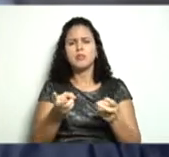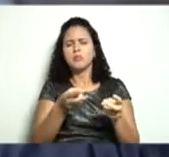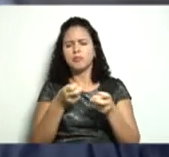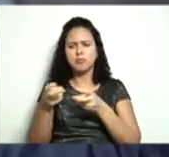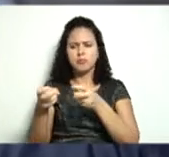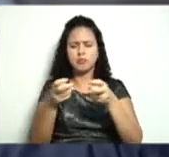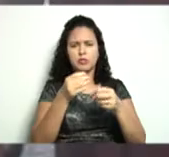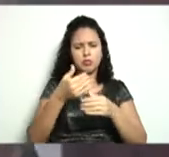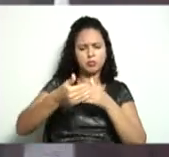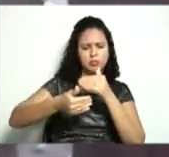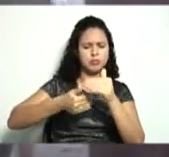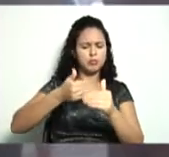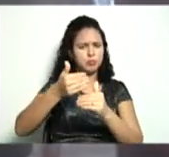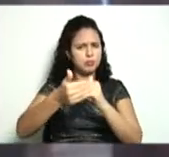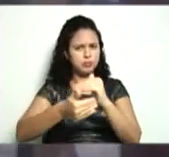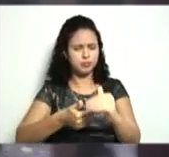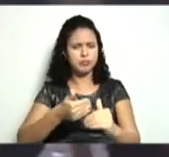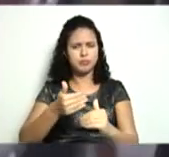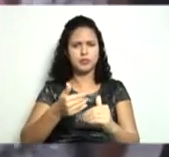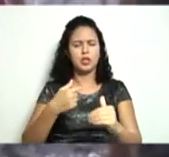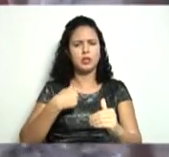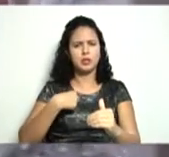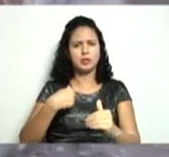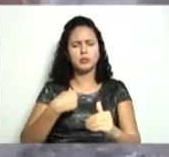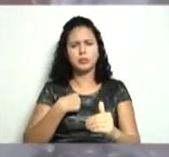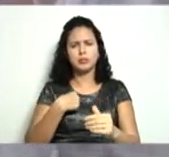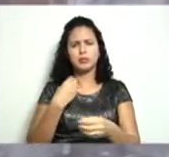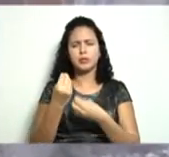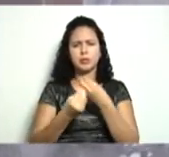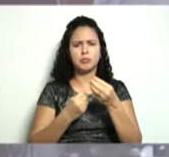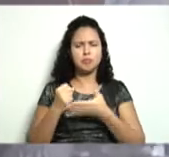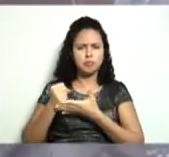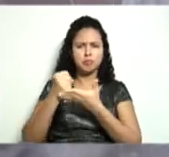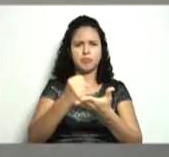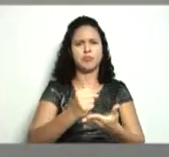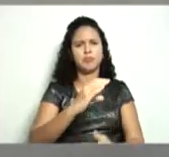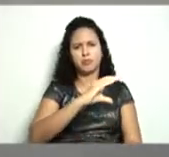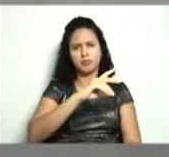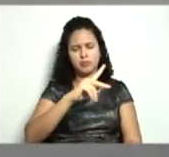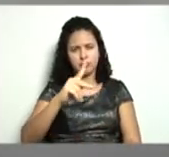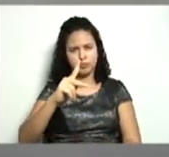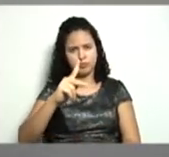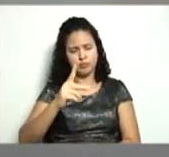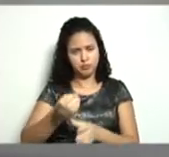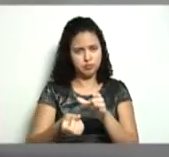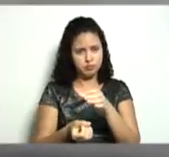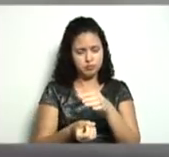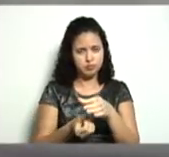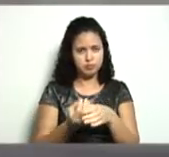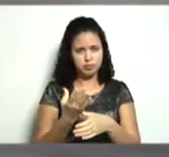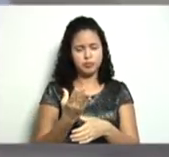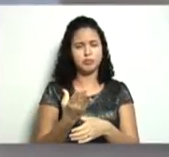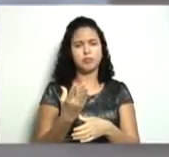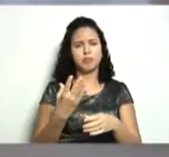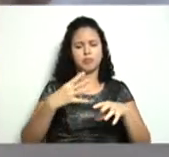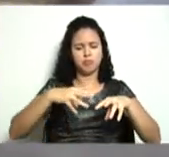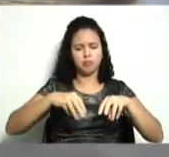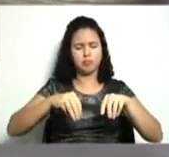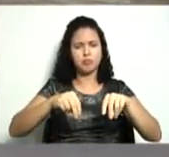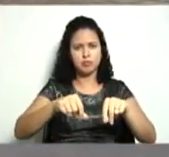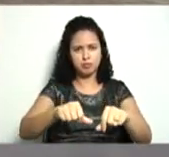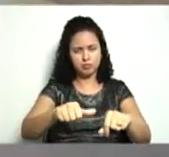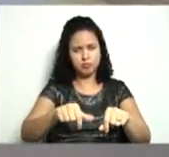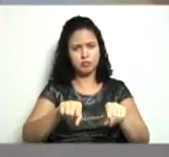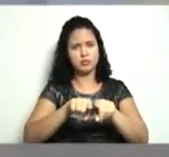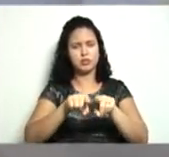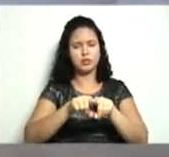possível evoluir e avançar, eu tive a participação de cooperativa de produção, né, produção de grão, como cooperativa